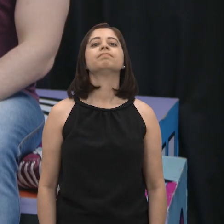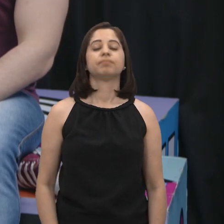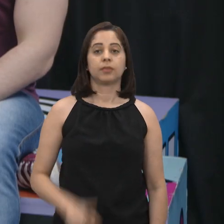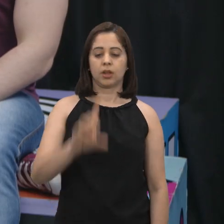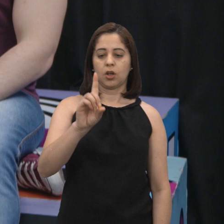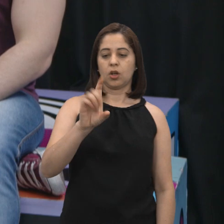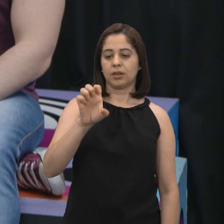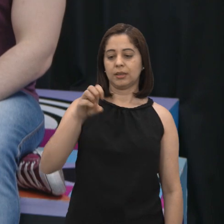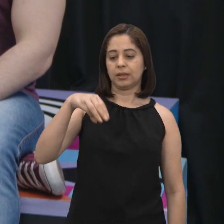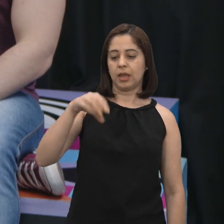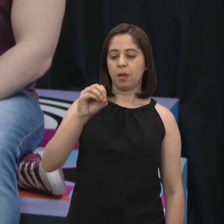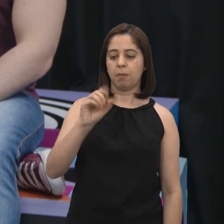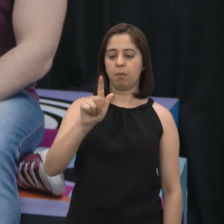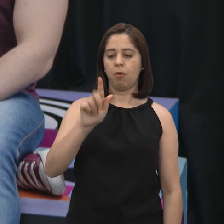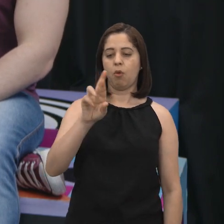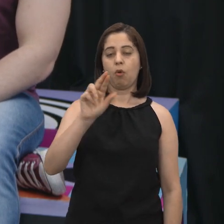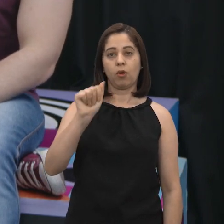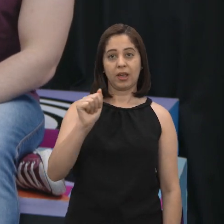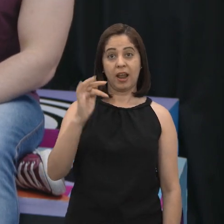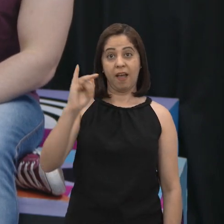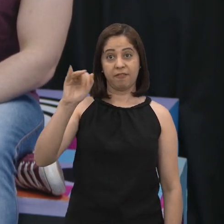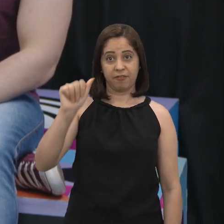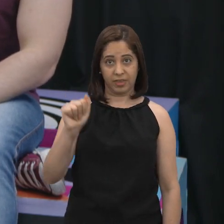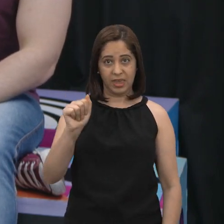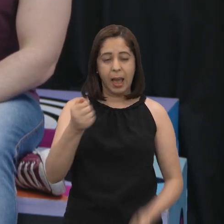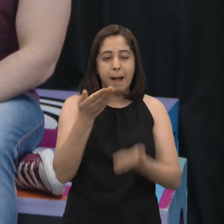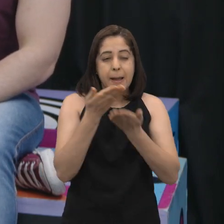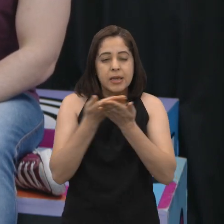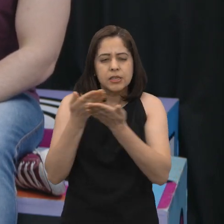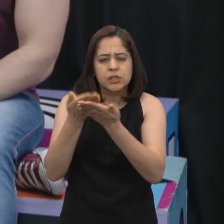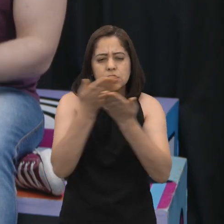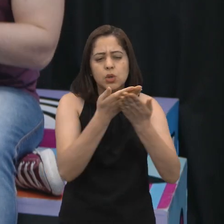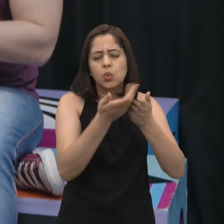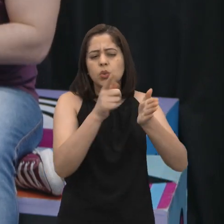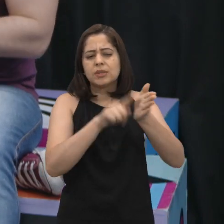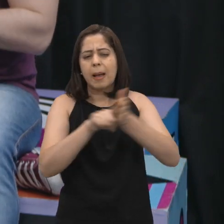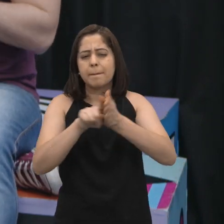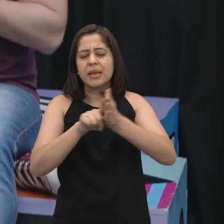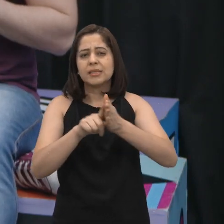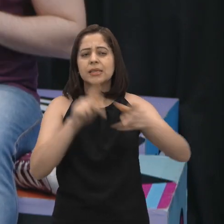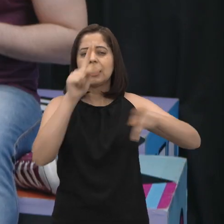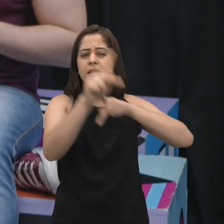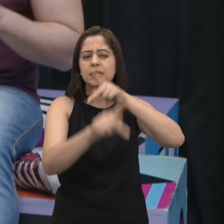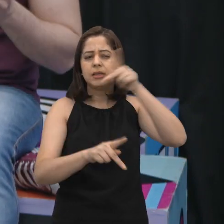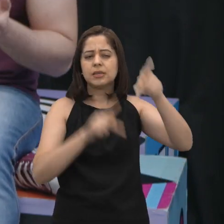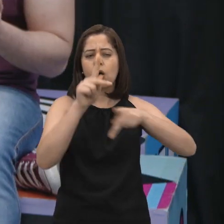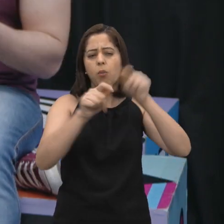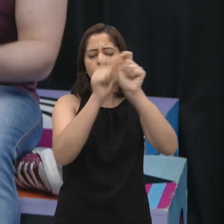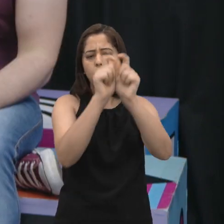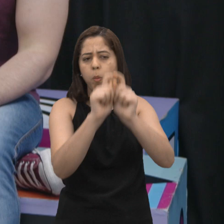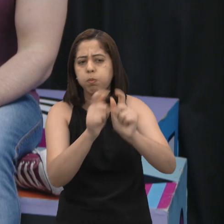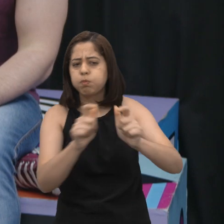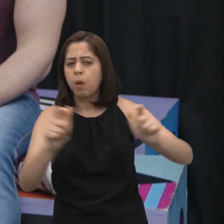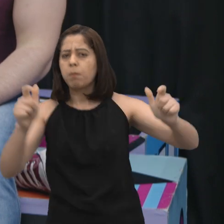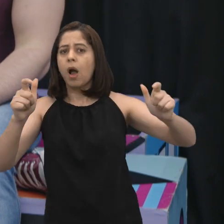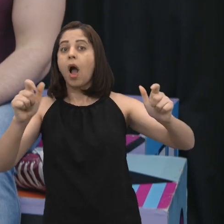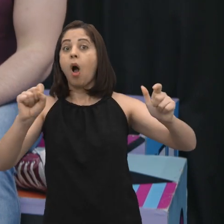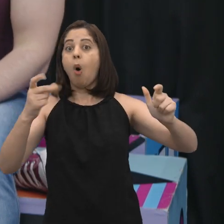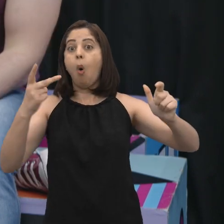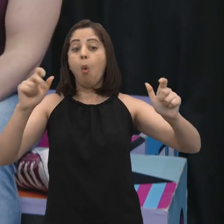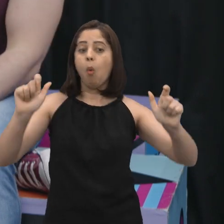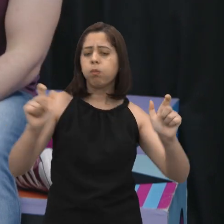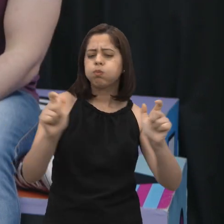A demografia estuda o perfil e a evolução das populações humanas no tempo e no espaço. Para isso são usados